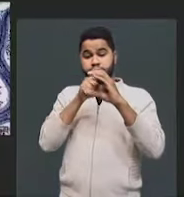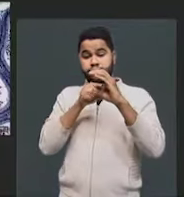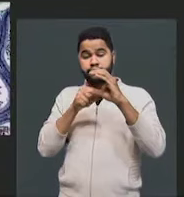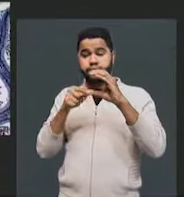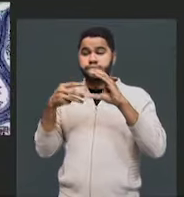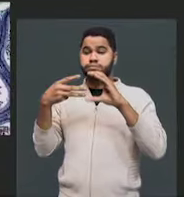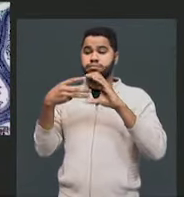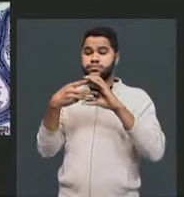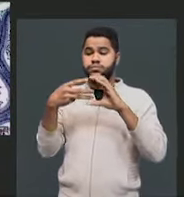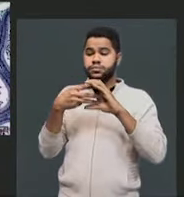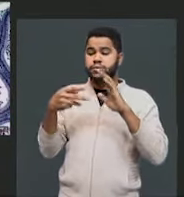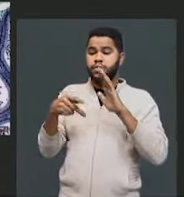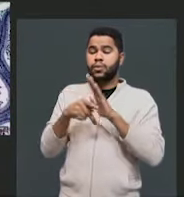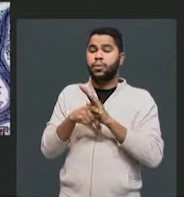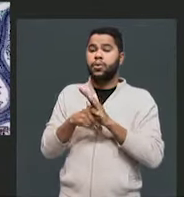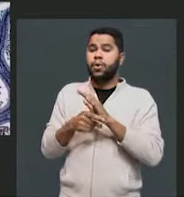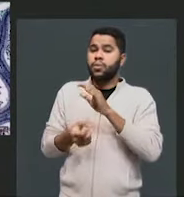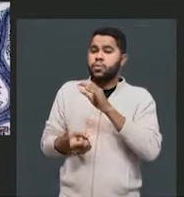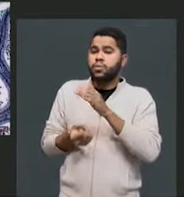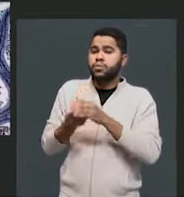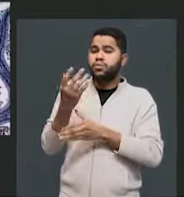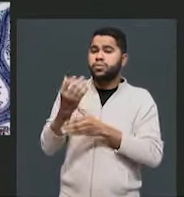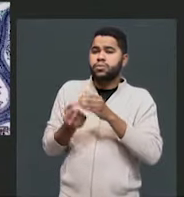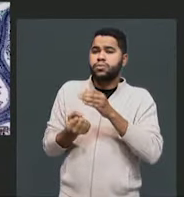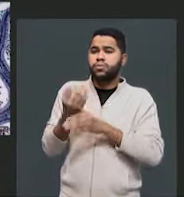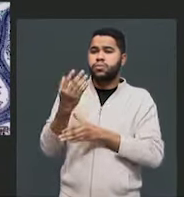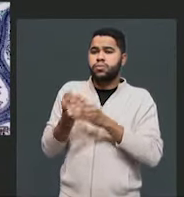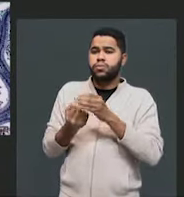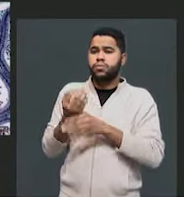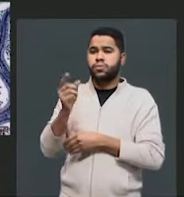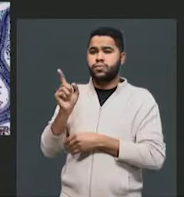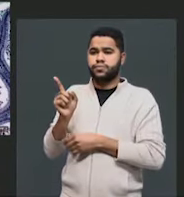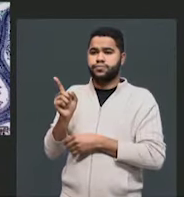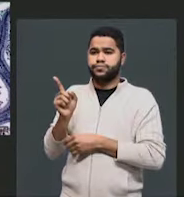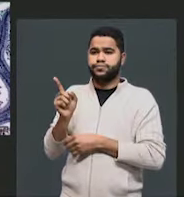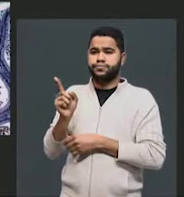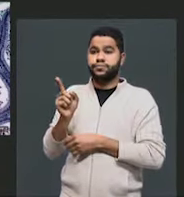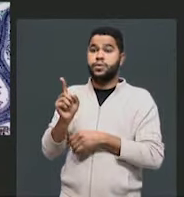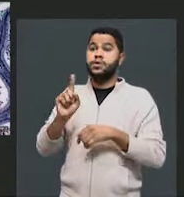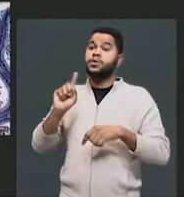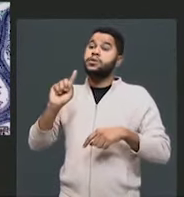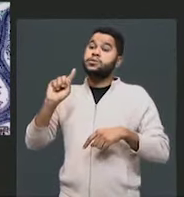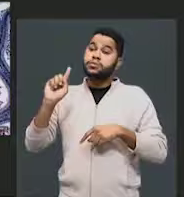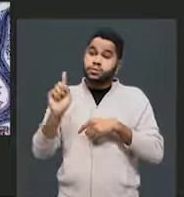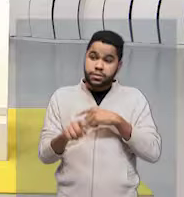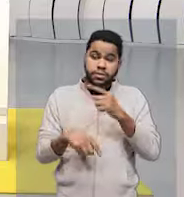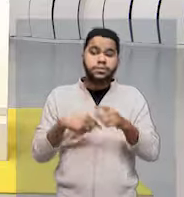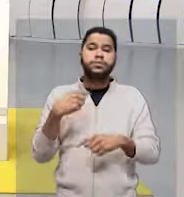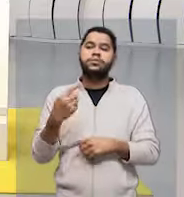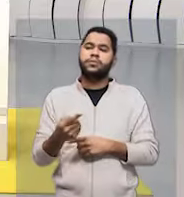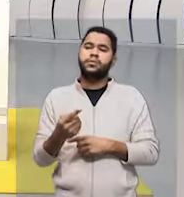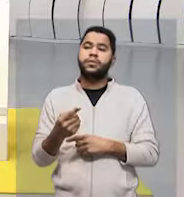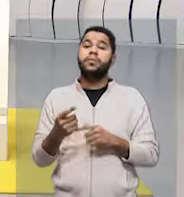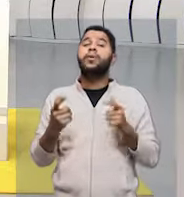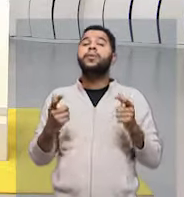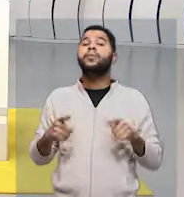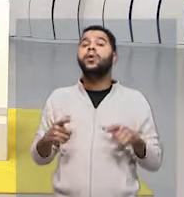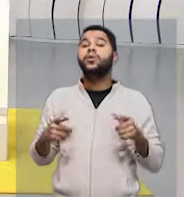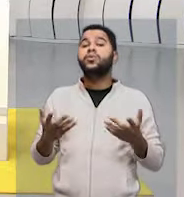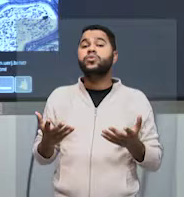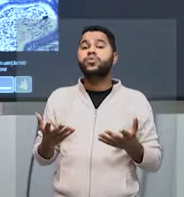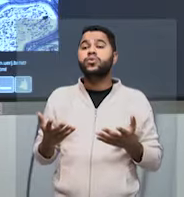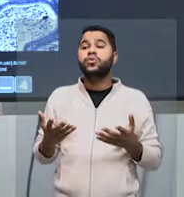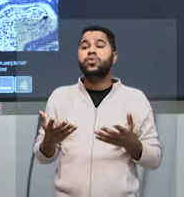aqui que os espermatozoides vão ser produzidos, aqui, ó. E depois ele vai para onde, gente? Ele